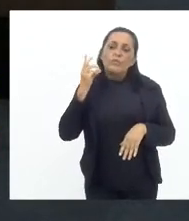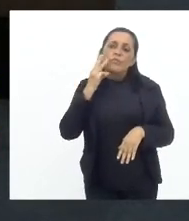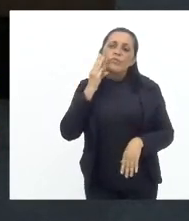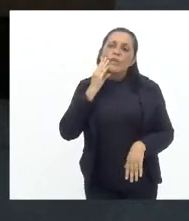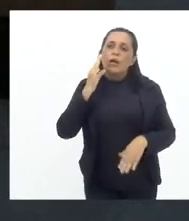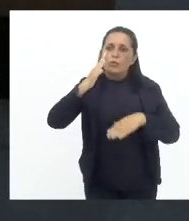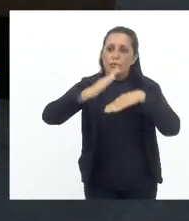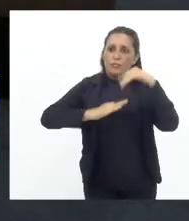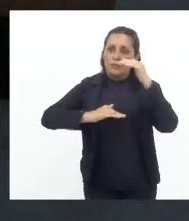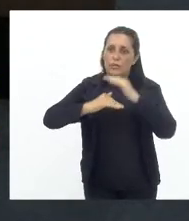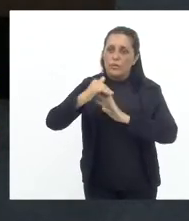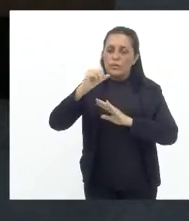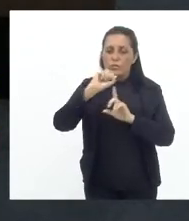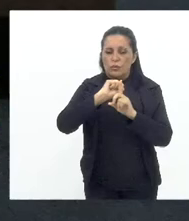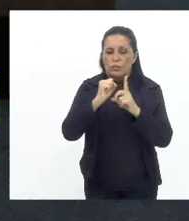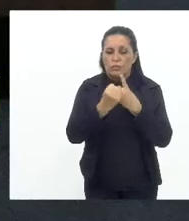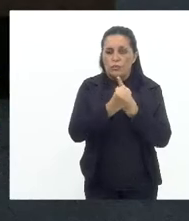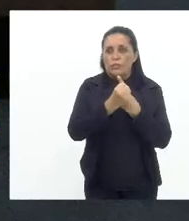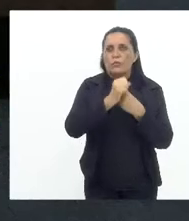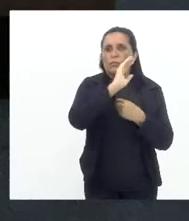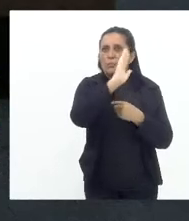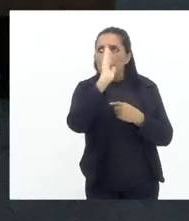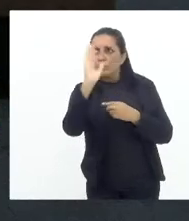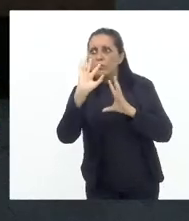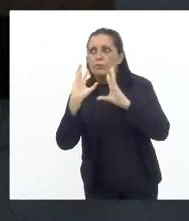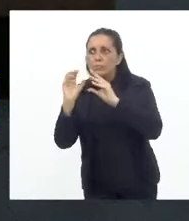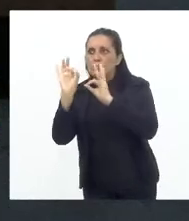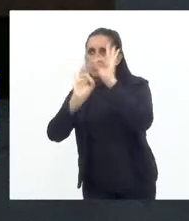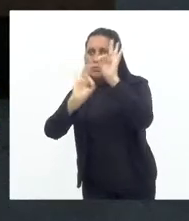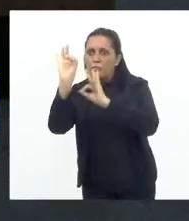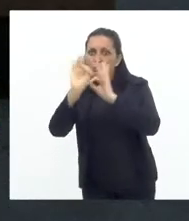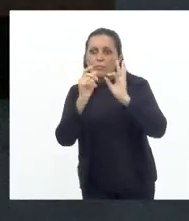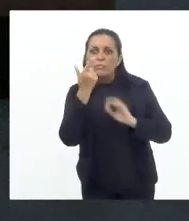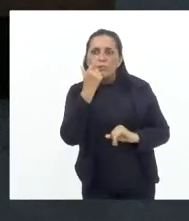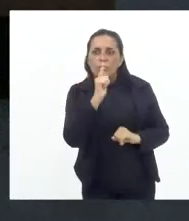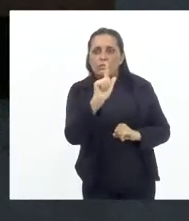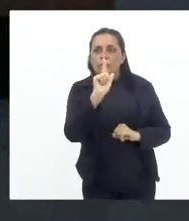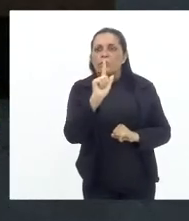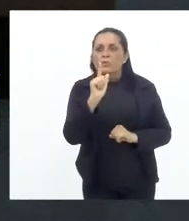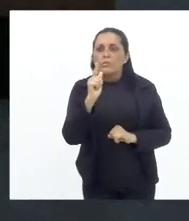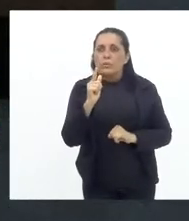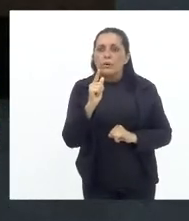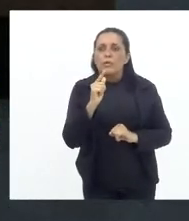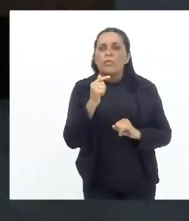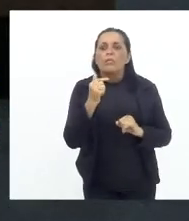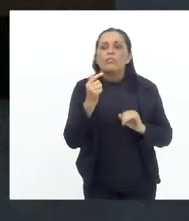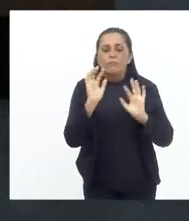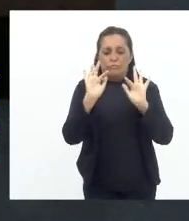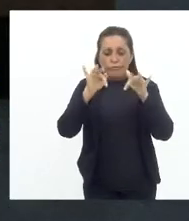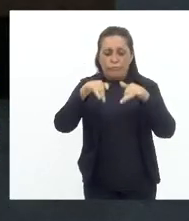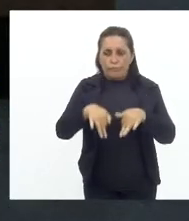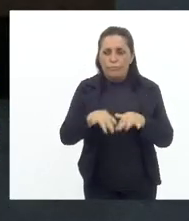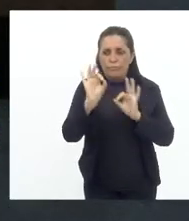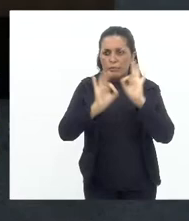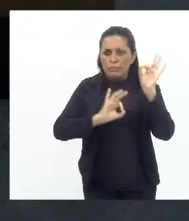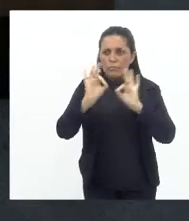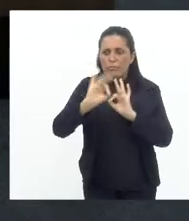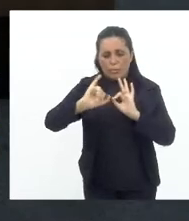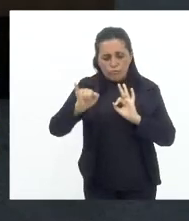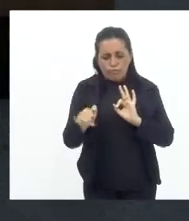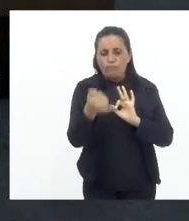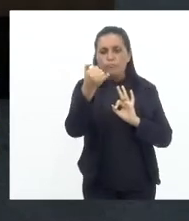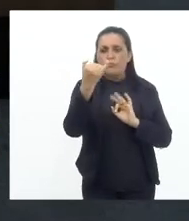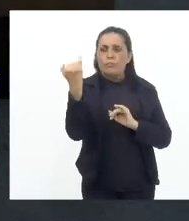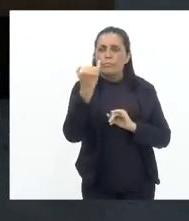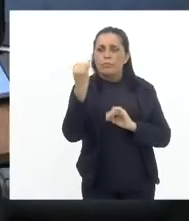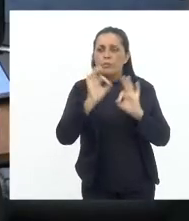socioeducativo com os bibliotecários as bibliotecas para conseguir enxergar uma redação final que aperfeiçoou ainda